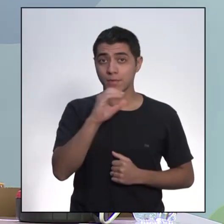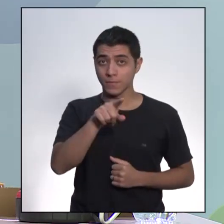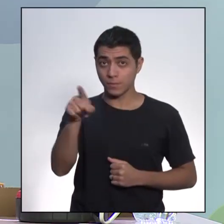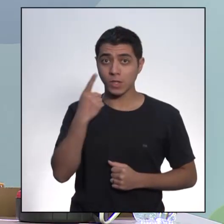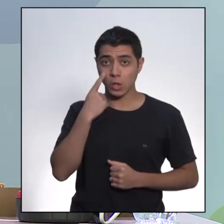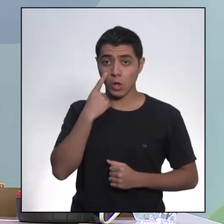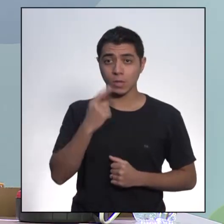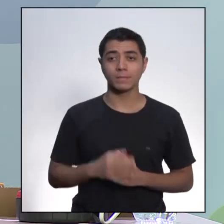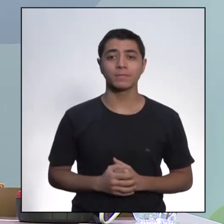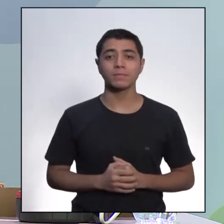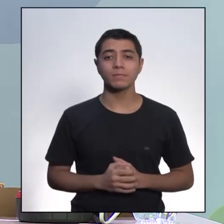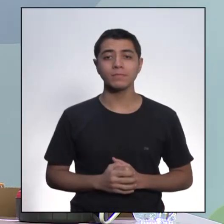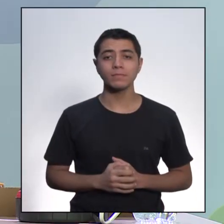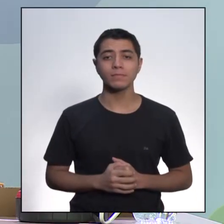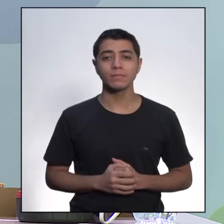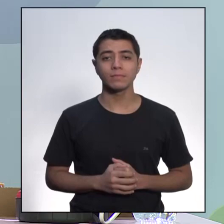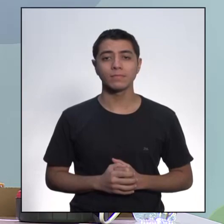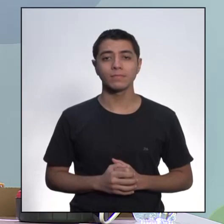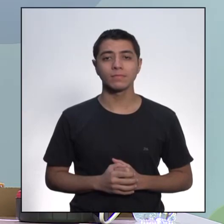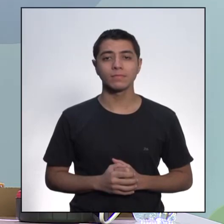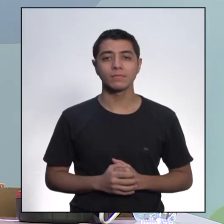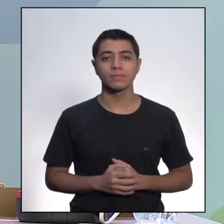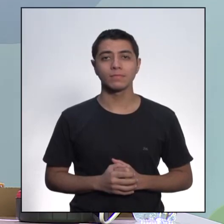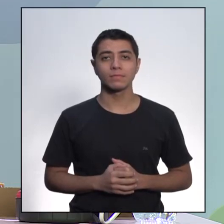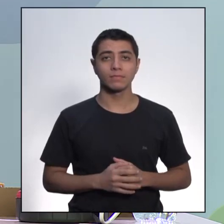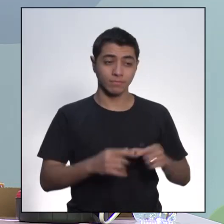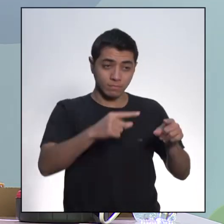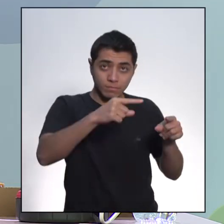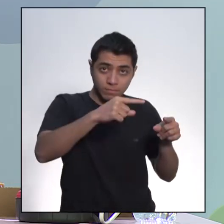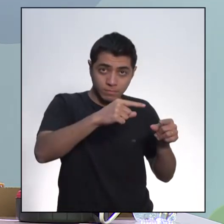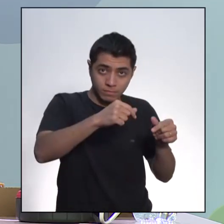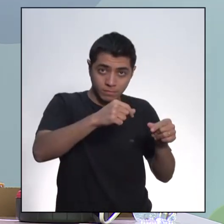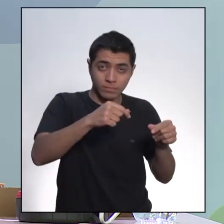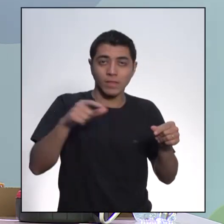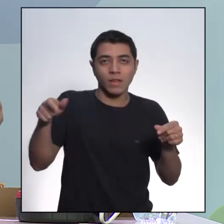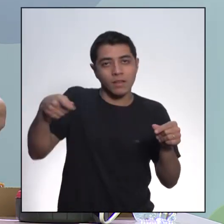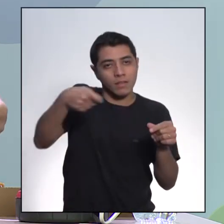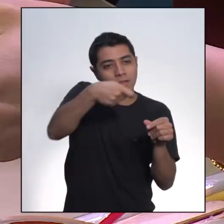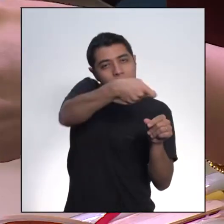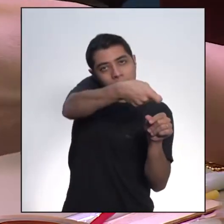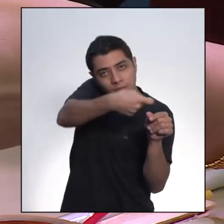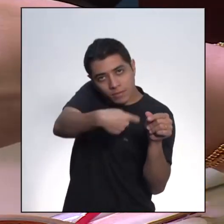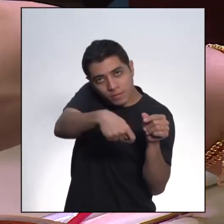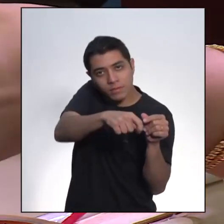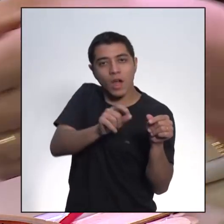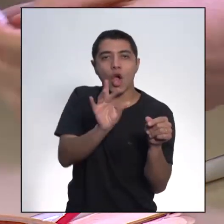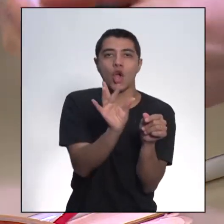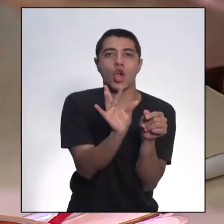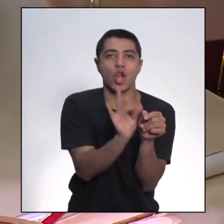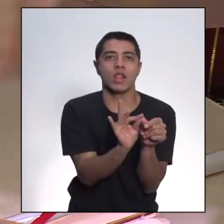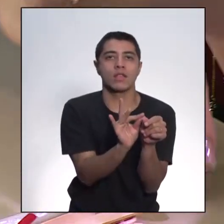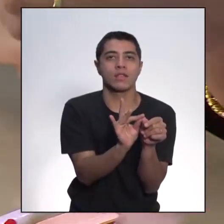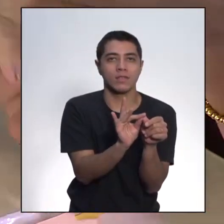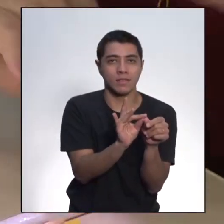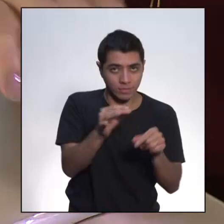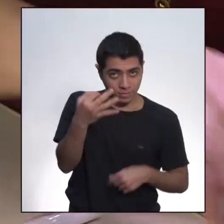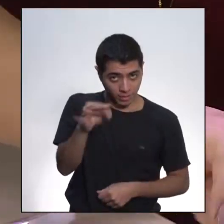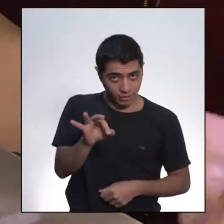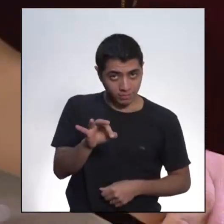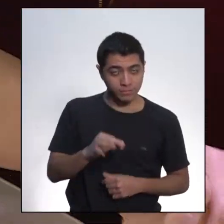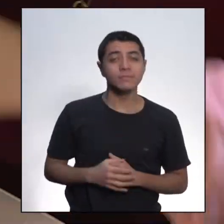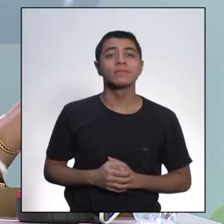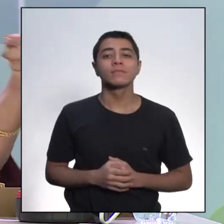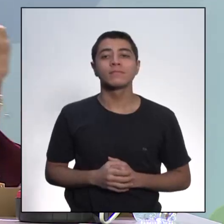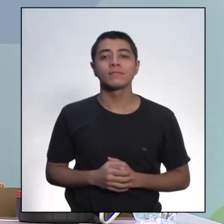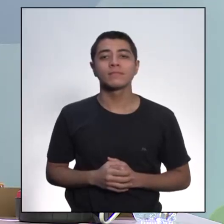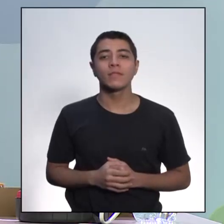E passo aqui onde está, para ele não voltar, certo? Vou cortar aqui. E aí, já trouxe